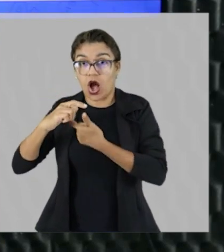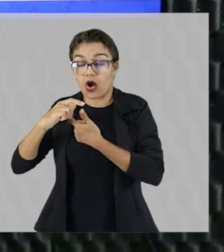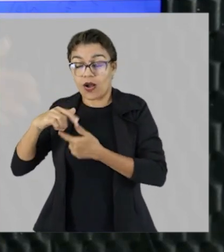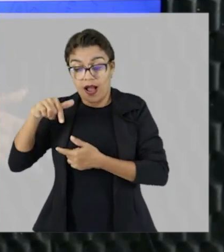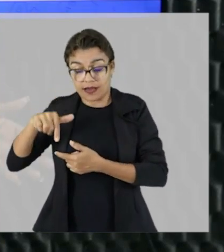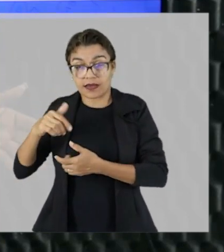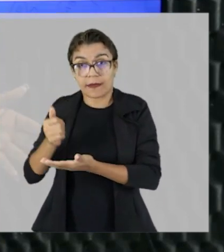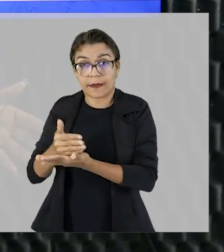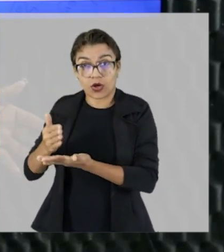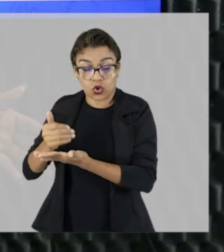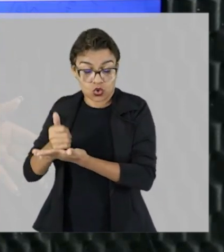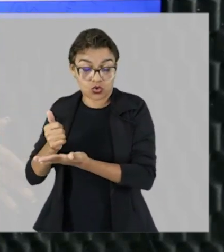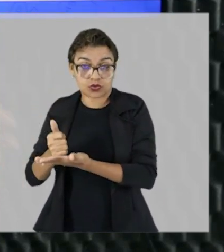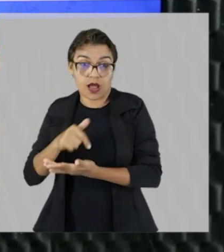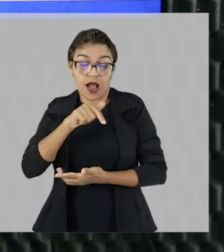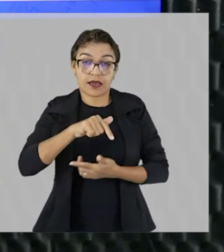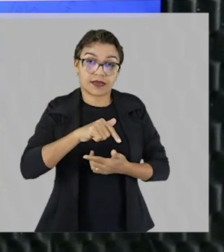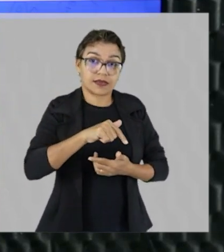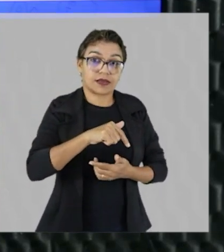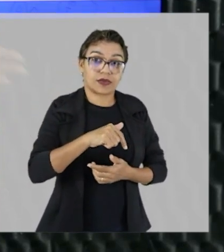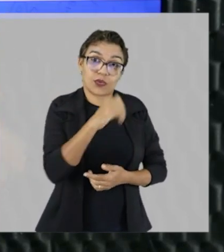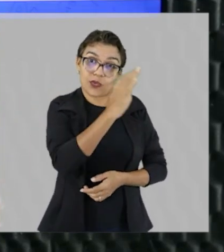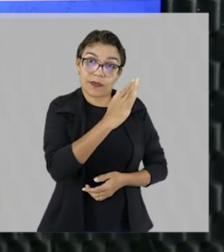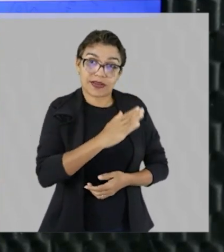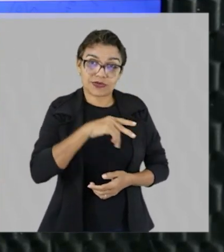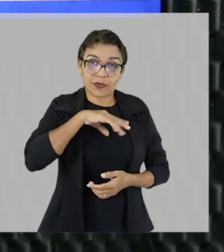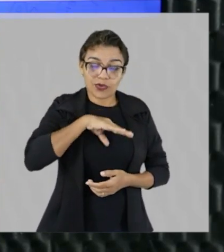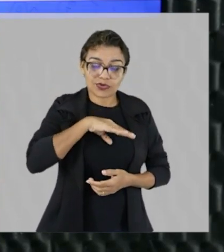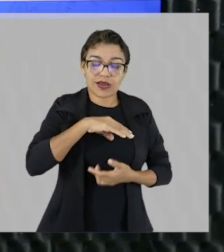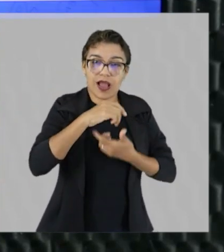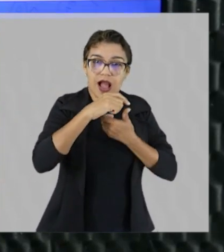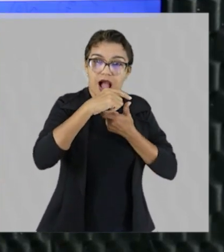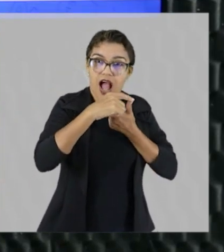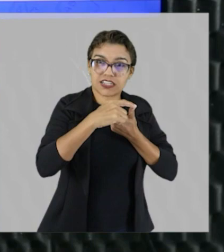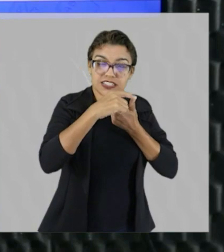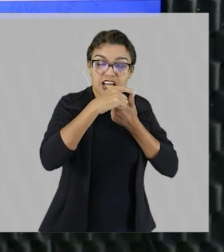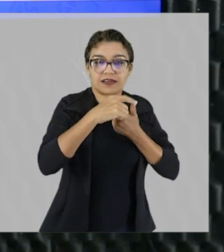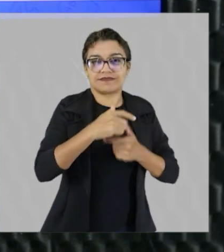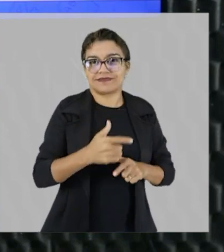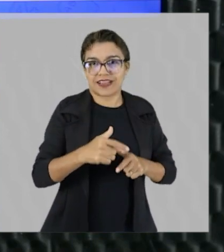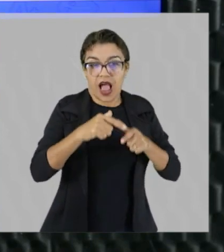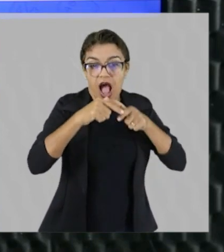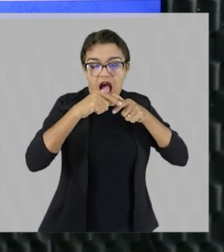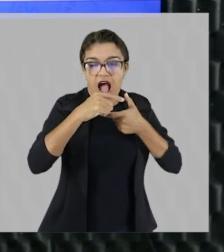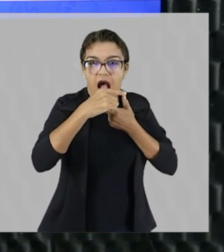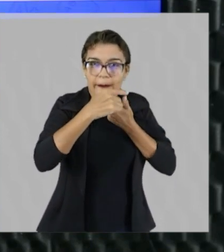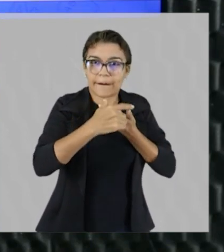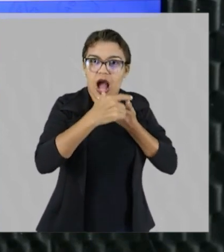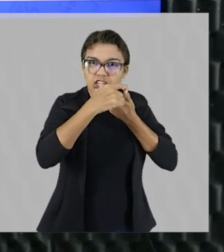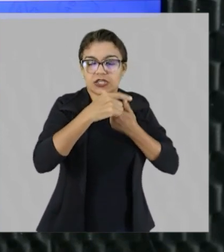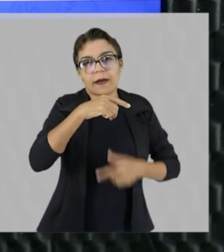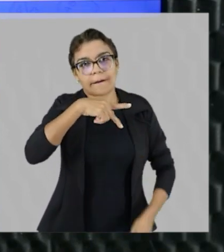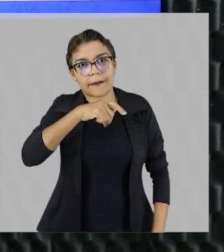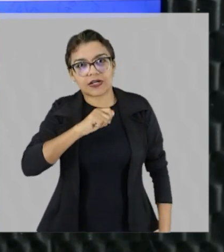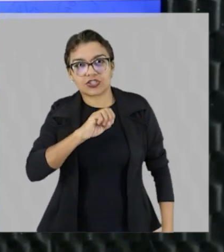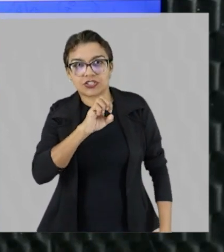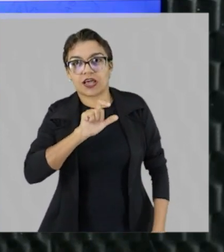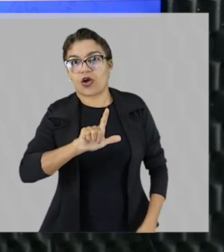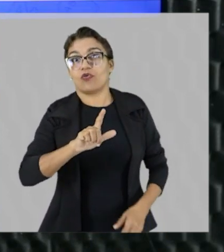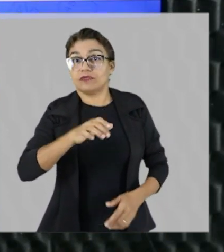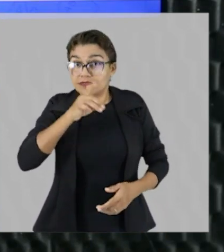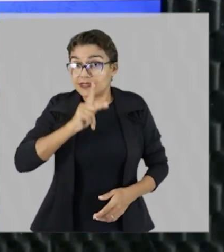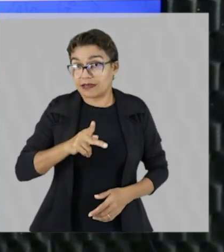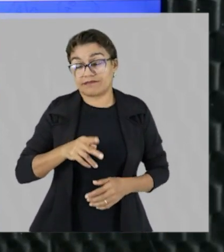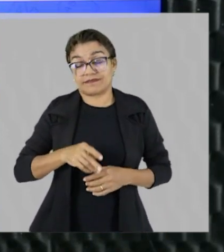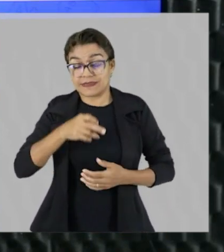Pastel, nos países hispanohablantes, significa bolo, tá? Então, são palavras que são falsos